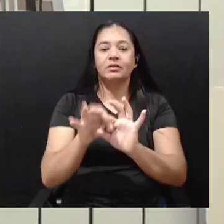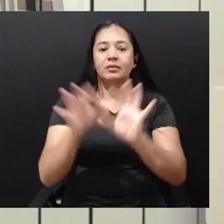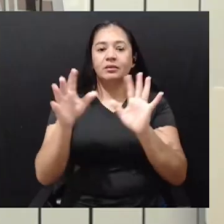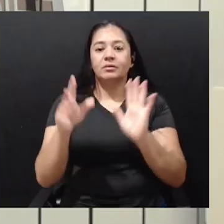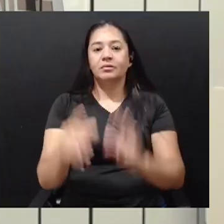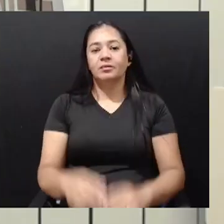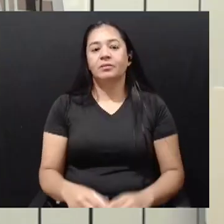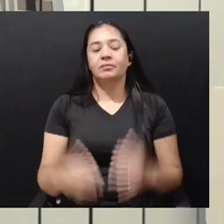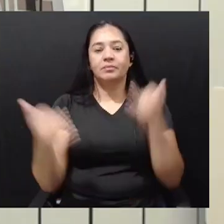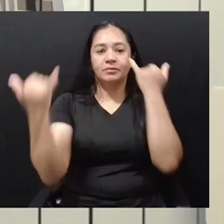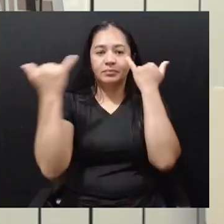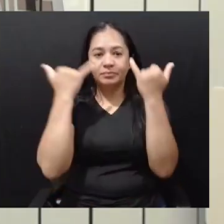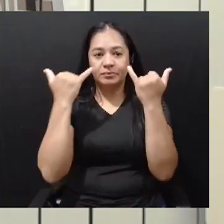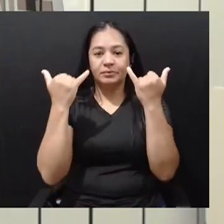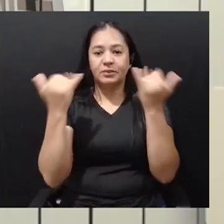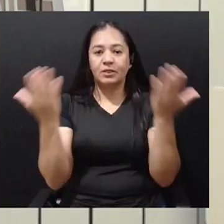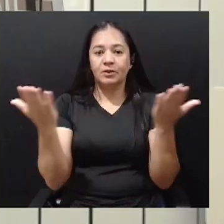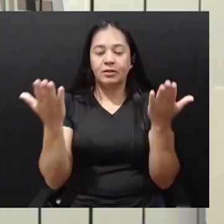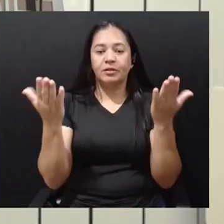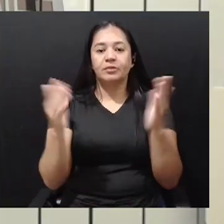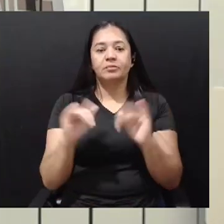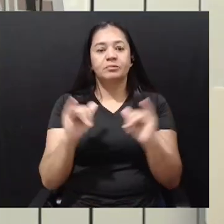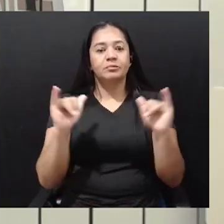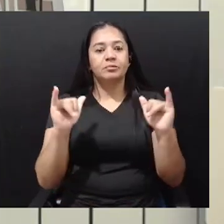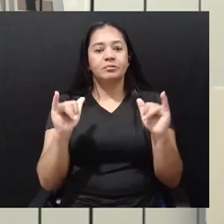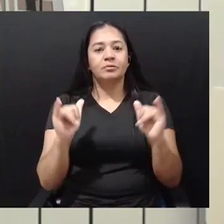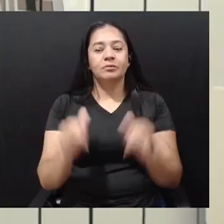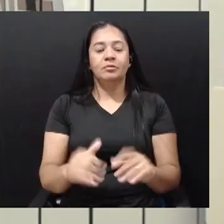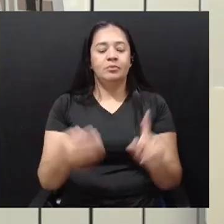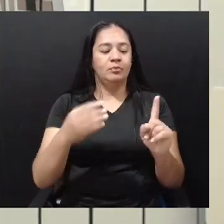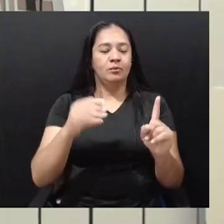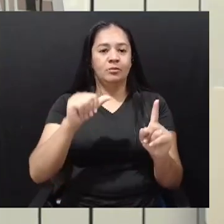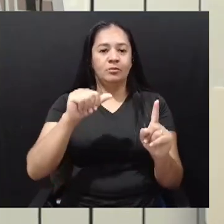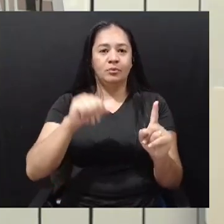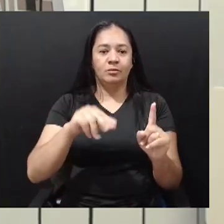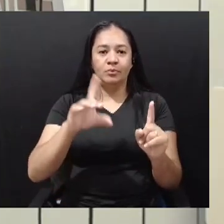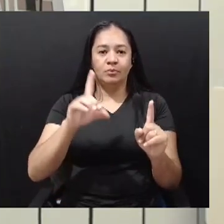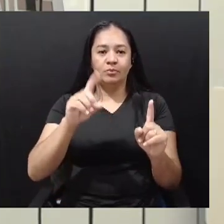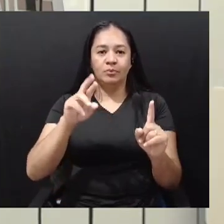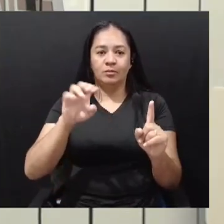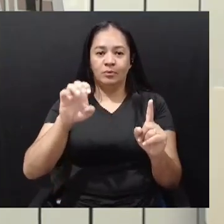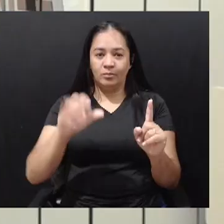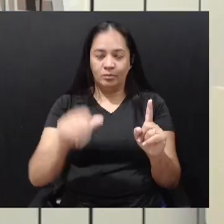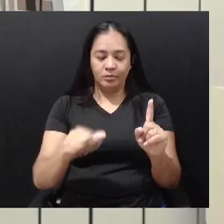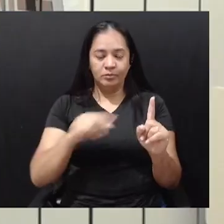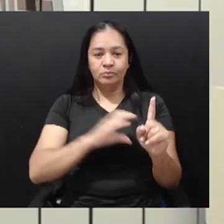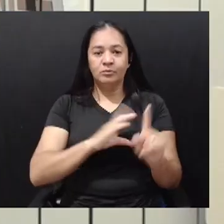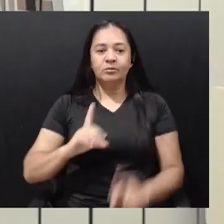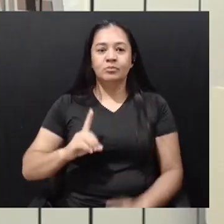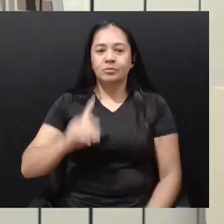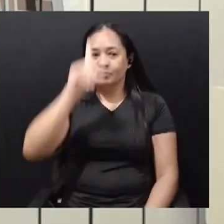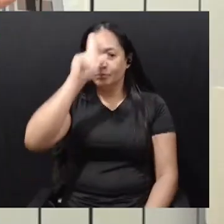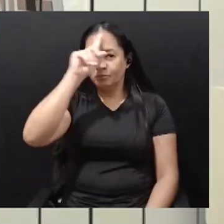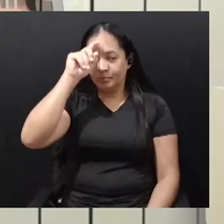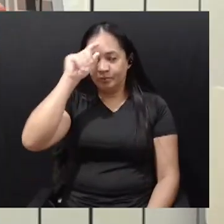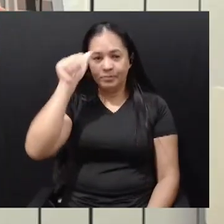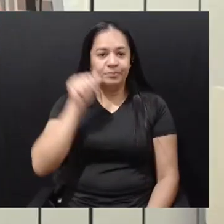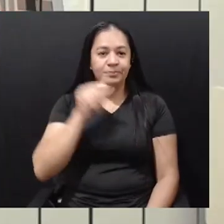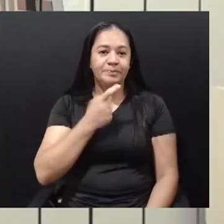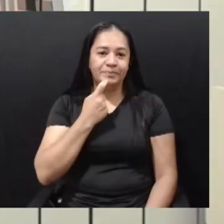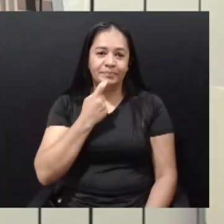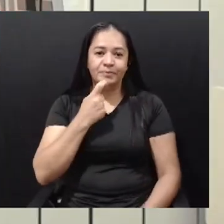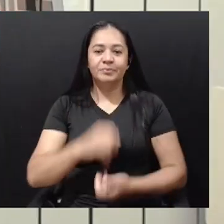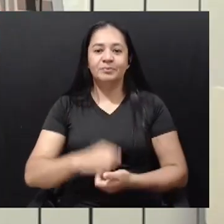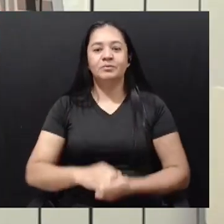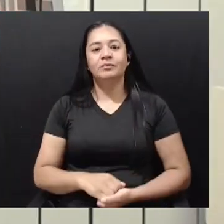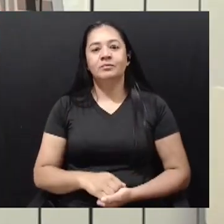informações que foram passadas aqui pela Andréa Marques, que é a coordenadora do Hospital da Mulher aqui de Campinas. Bom,